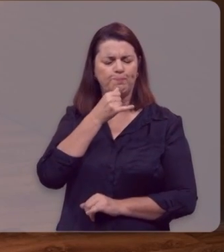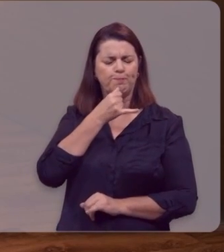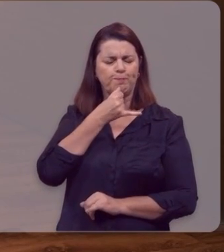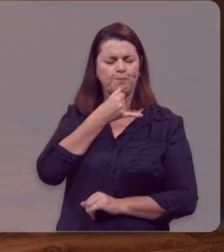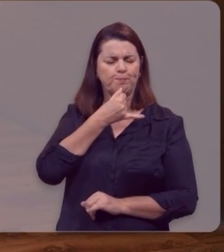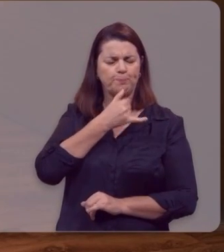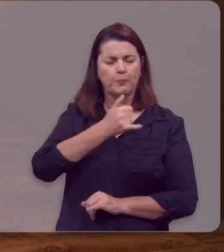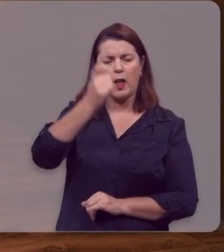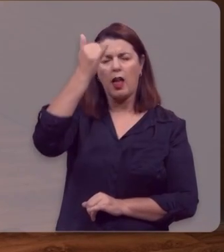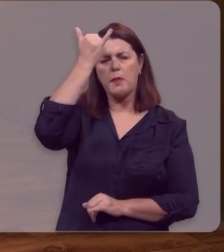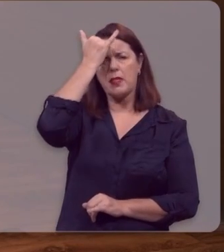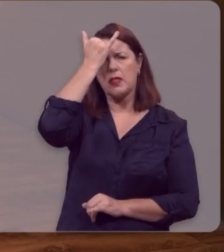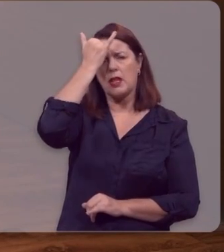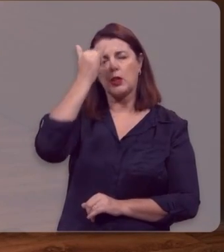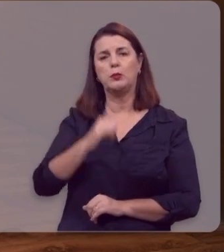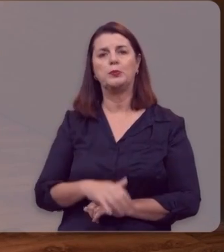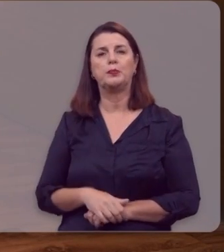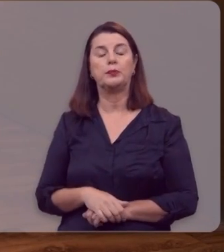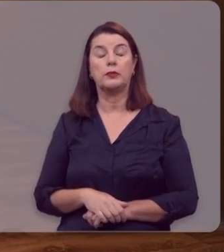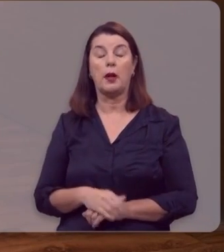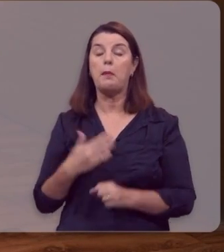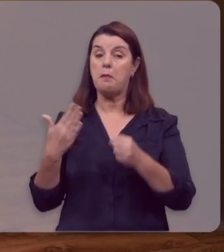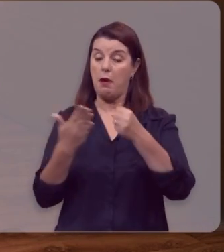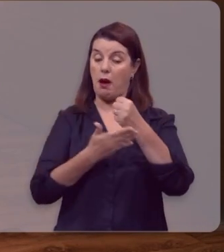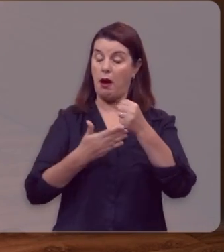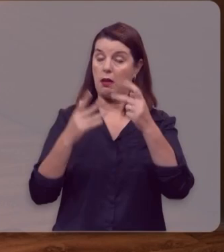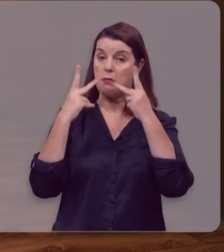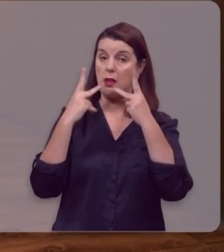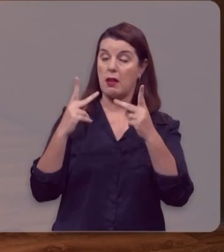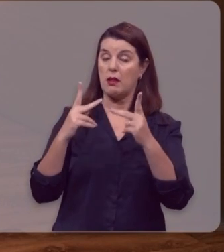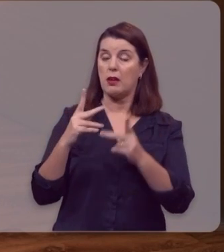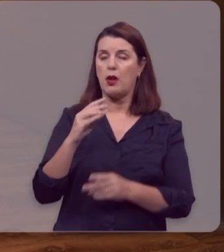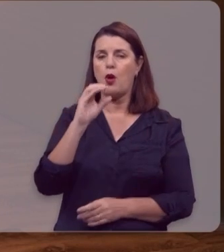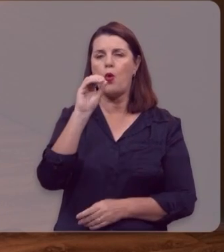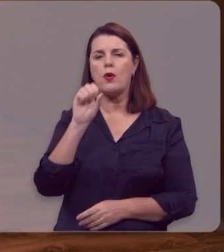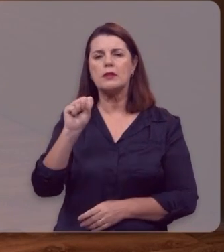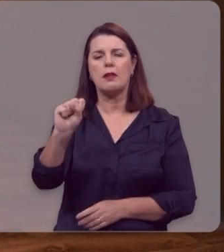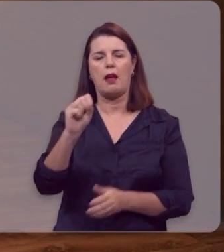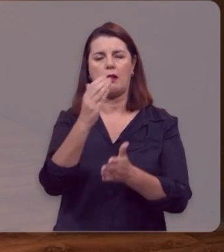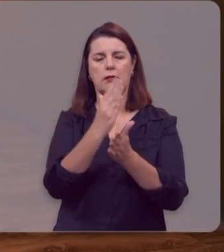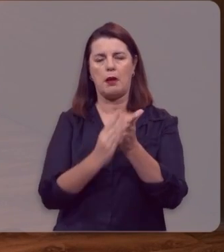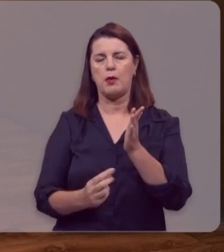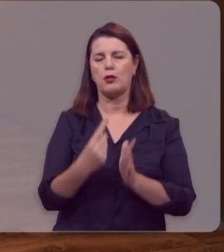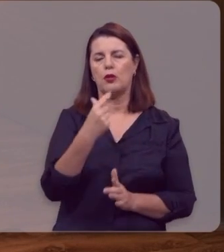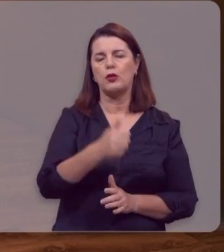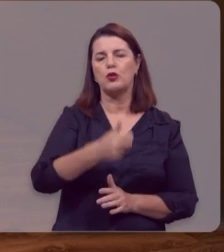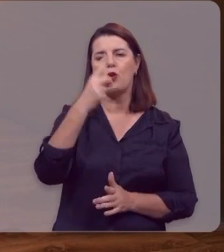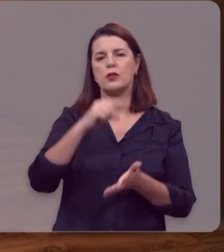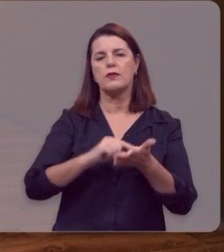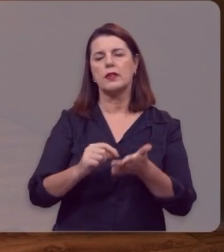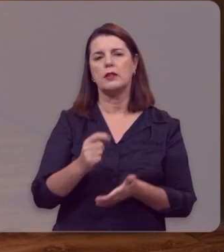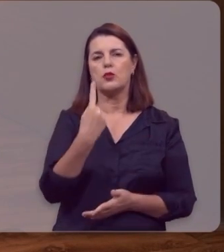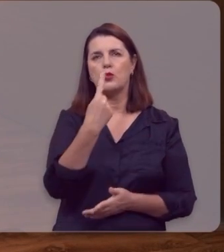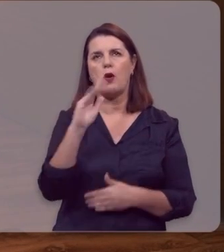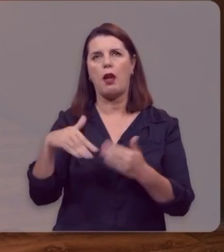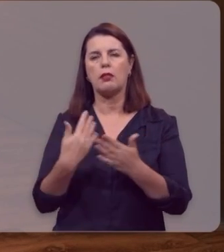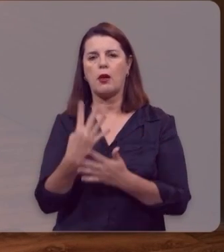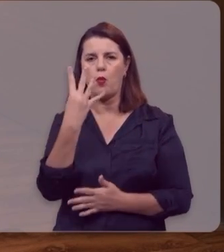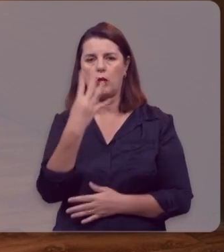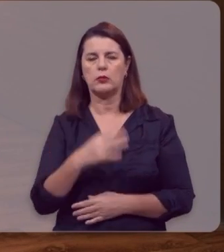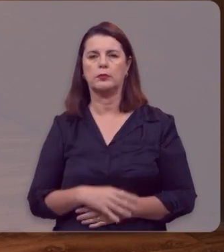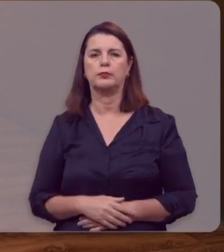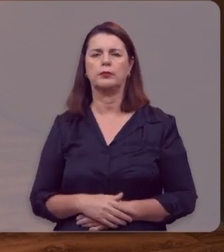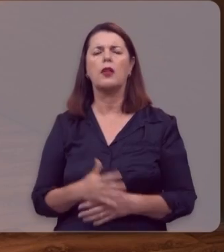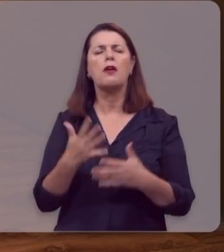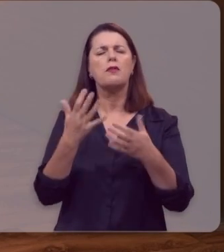choro do arrependimento. E vamos basear esta mensagem em Oséias capítulo 12, versos 3